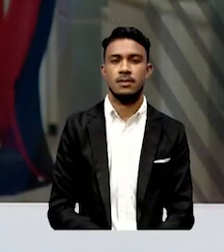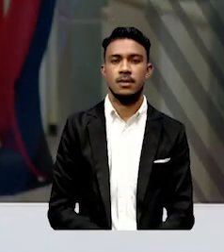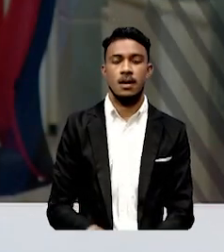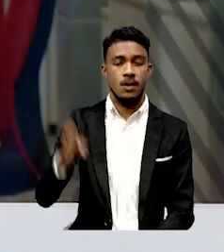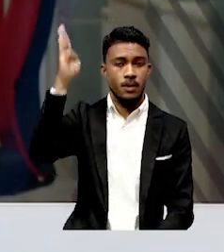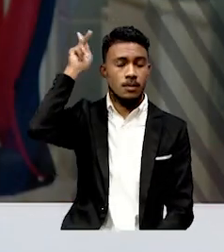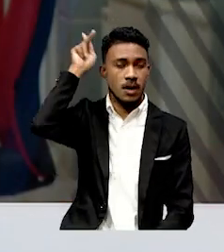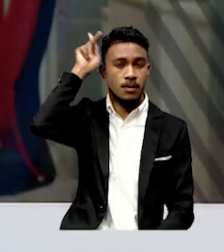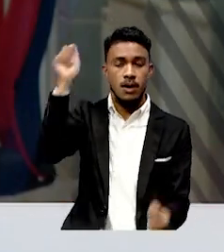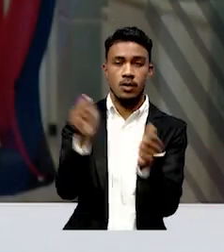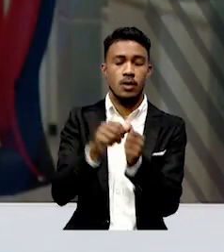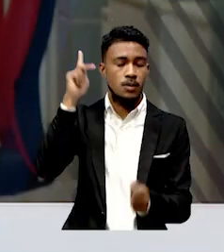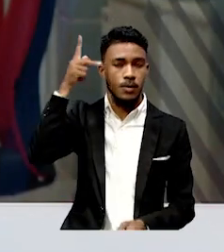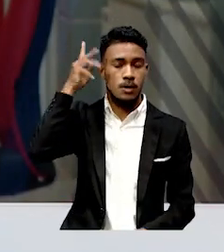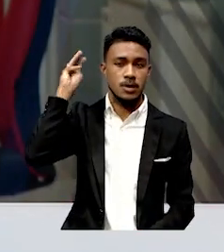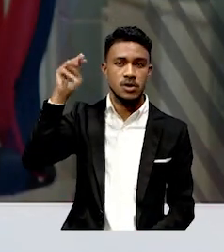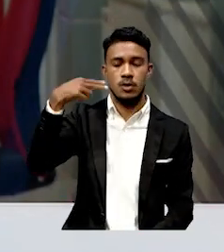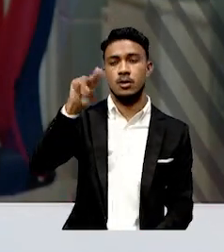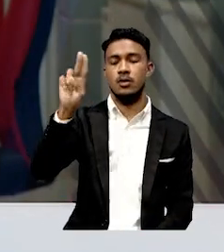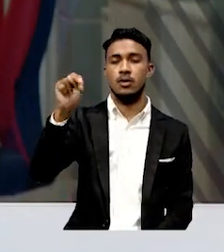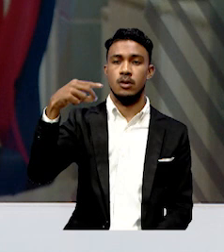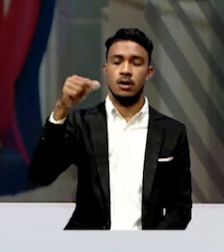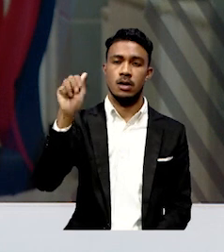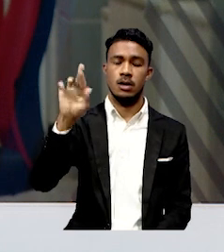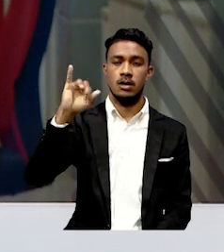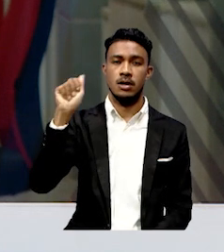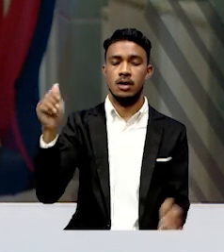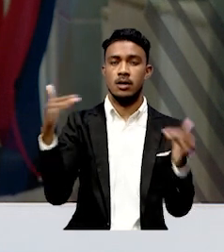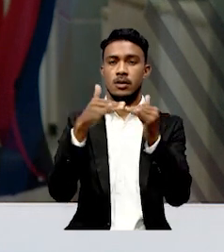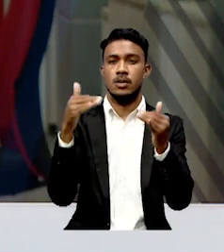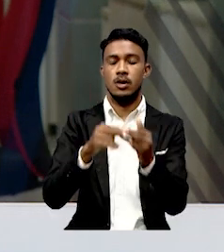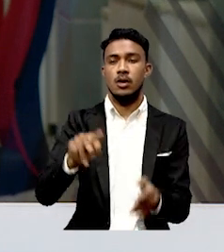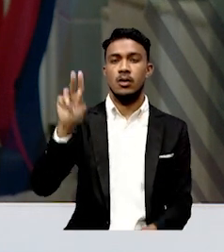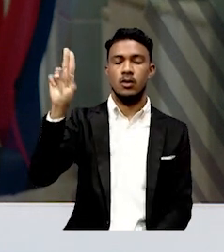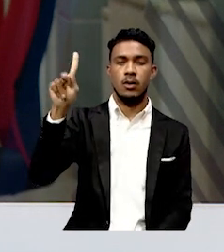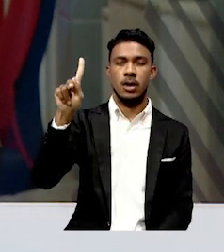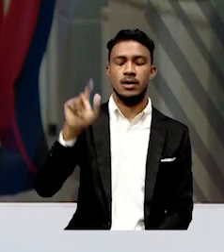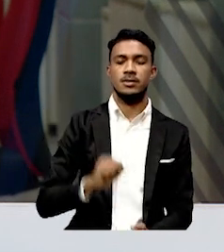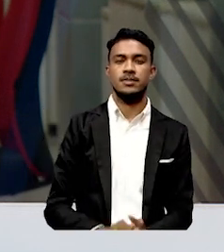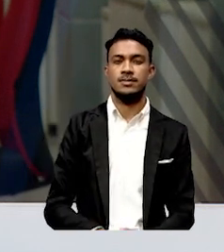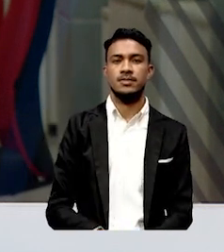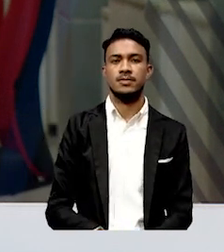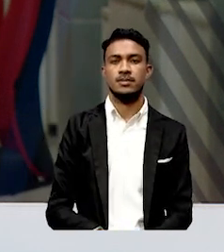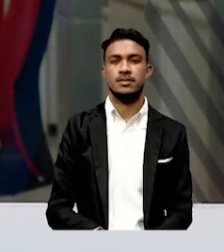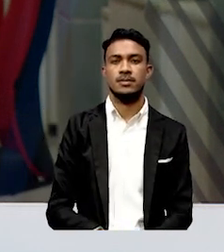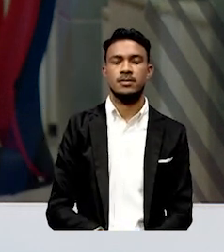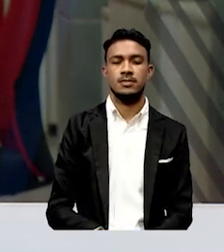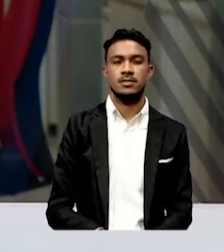Papa Francisco, o primeiro-ministro Hungária, conversa com a refugiada Ucrânia e a Hungária.